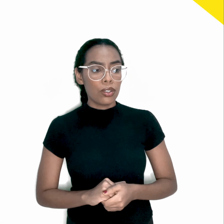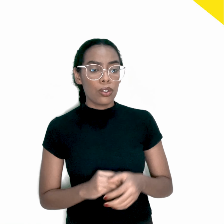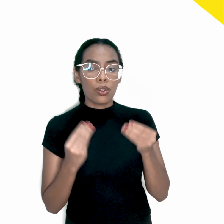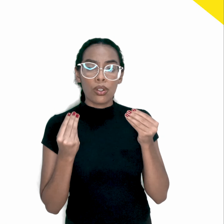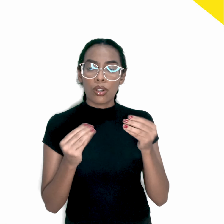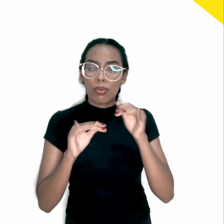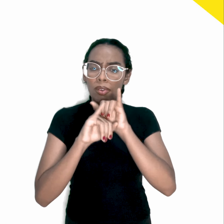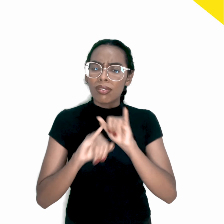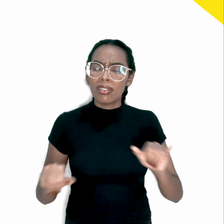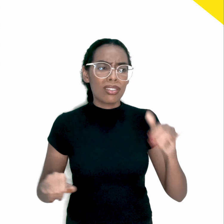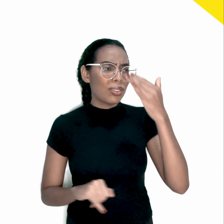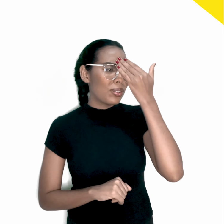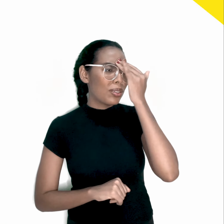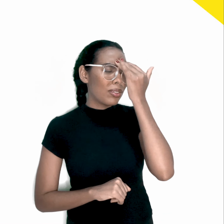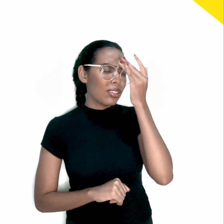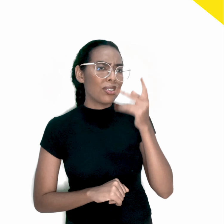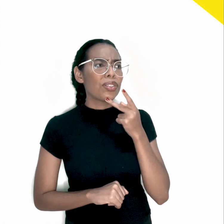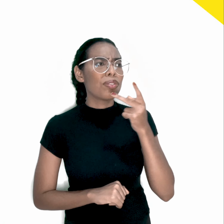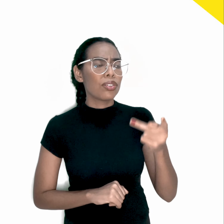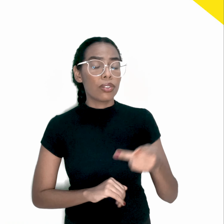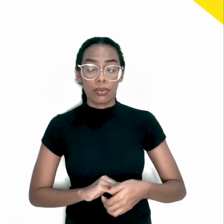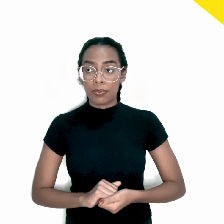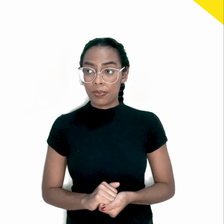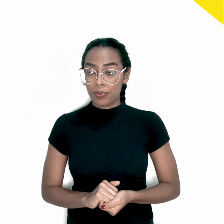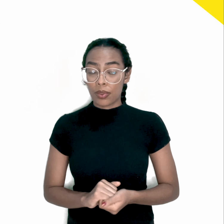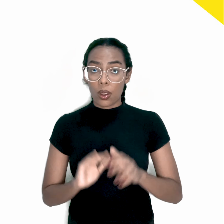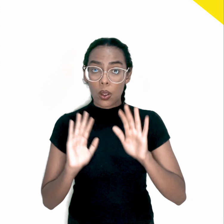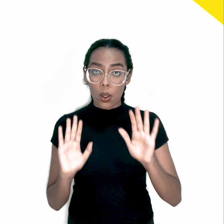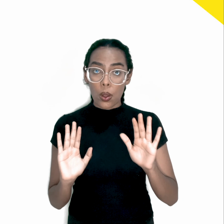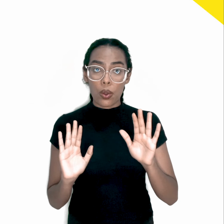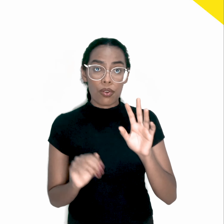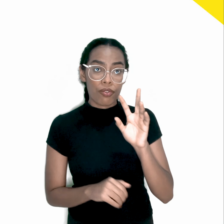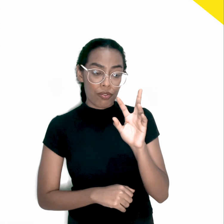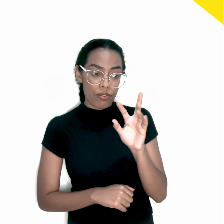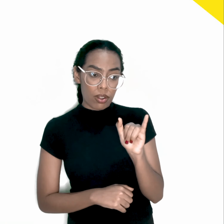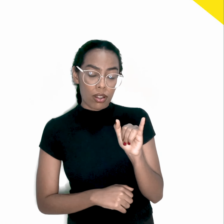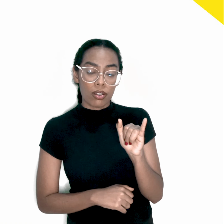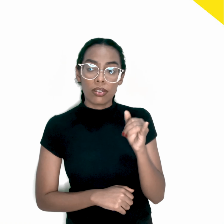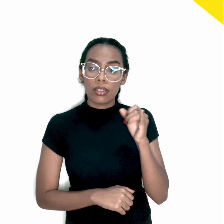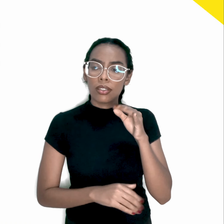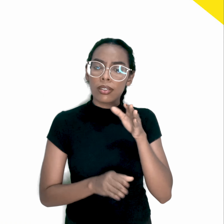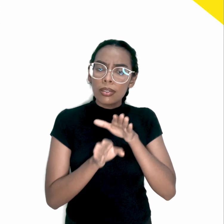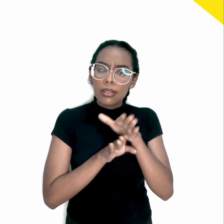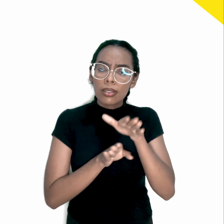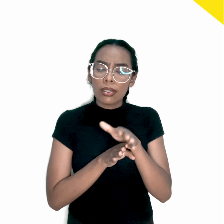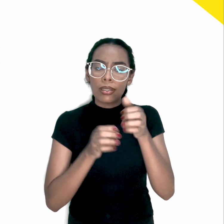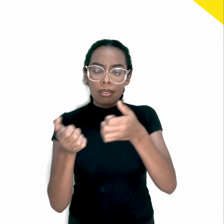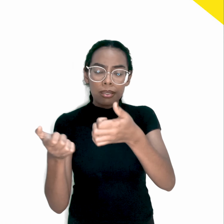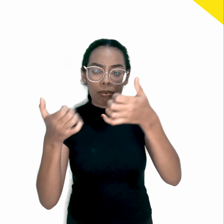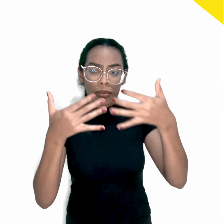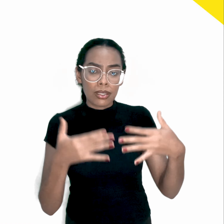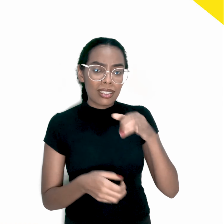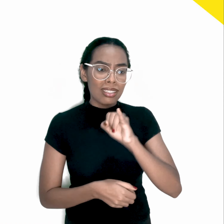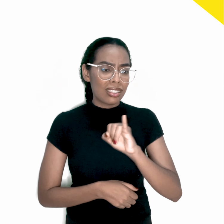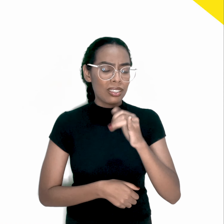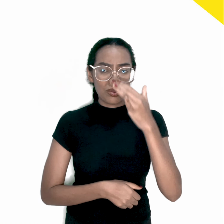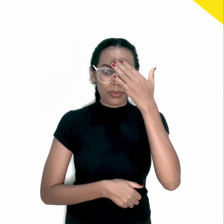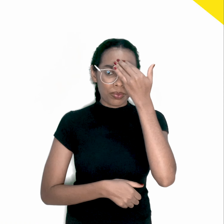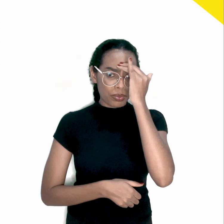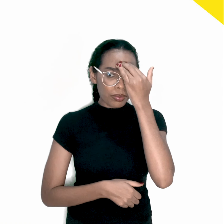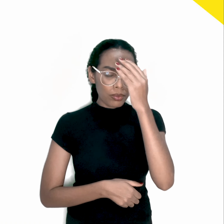Como faço para dizer que não entendi o que a pessoa surda falou? Explique a sua situação e, caso seja preciso, priorize